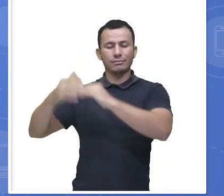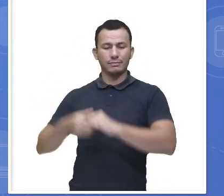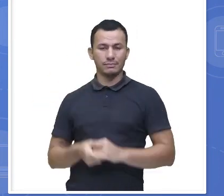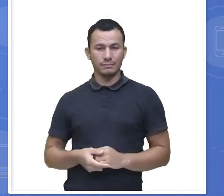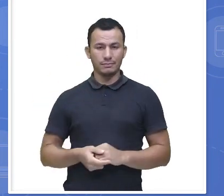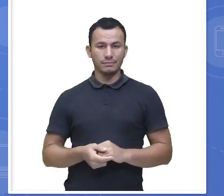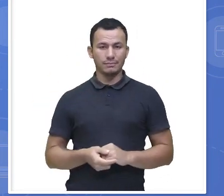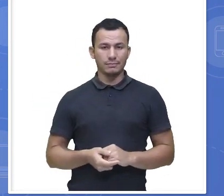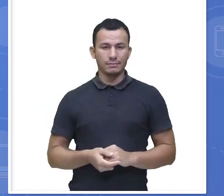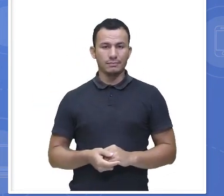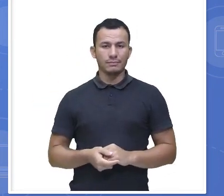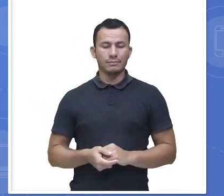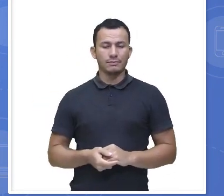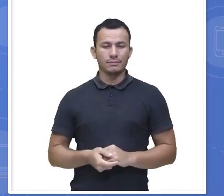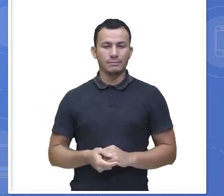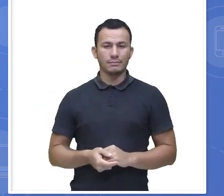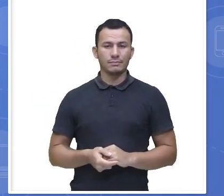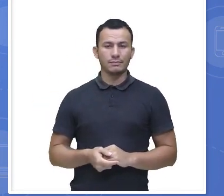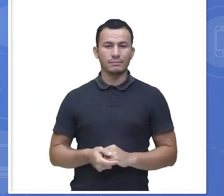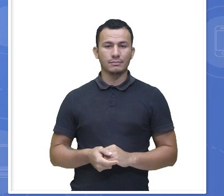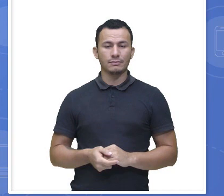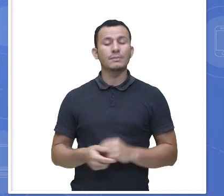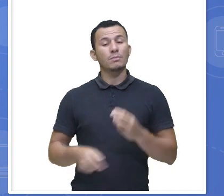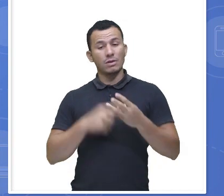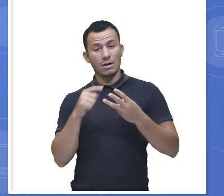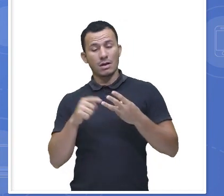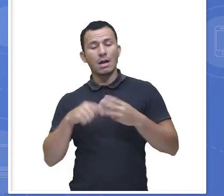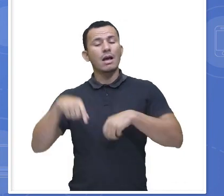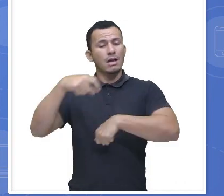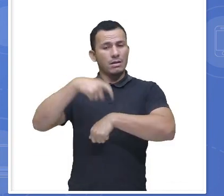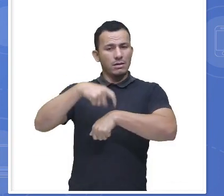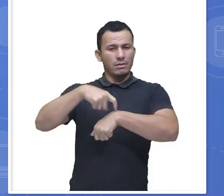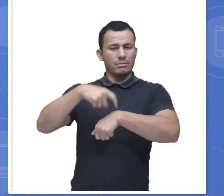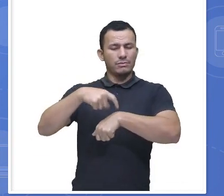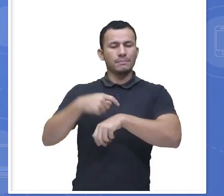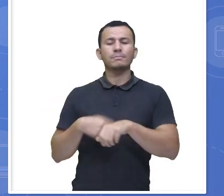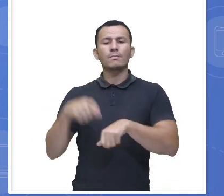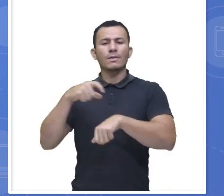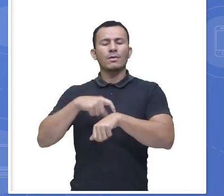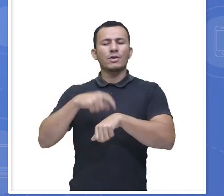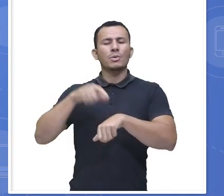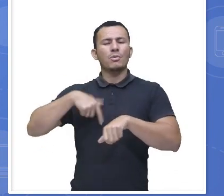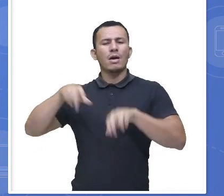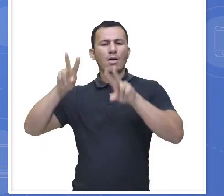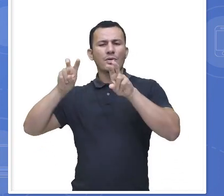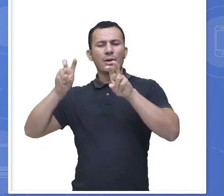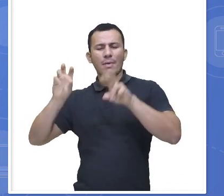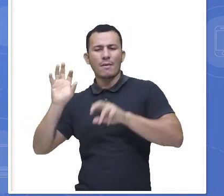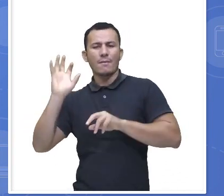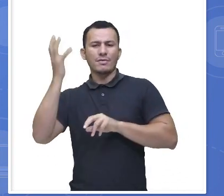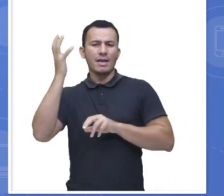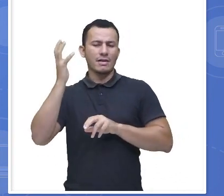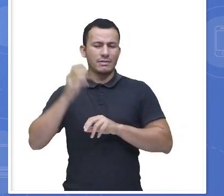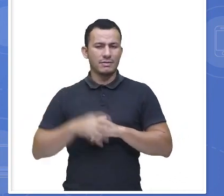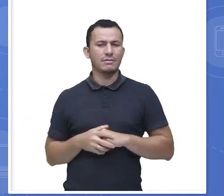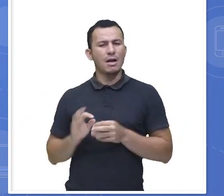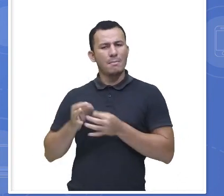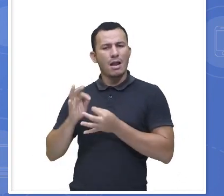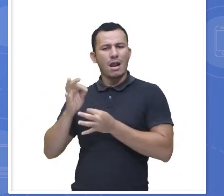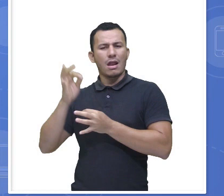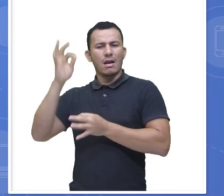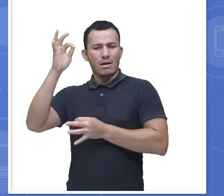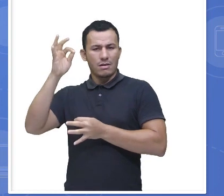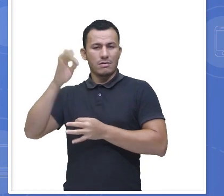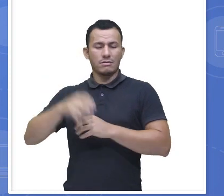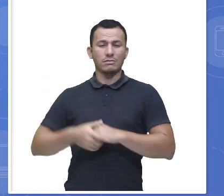Muito bem. Depois nós temos o tempo, que é quando os fatos narrados acontecem, né? O desenrolar quando é que